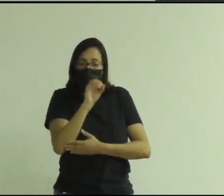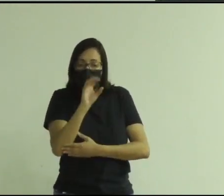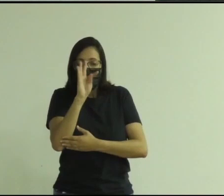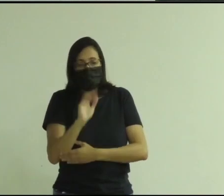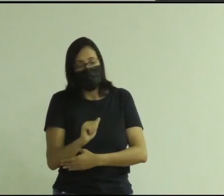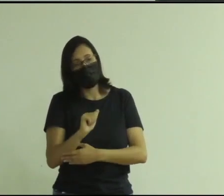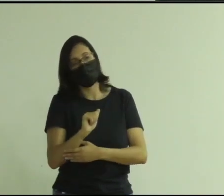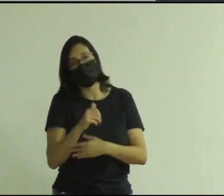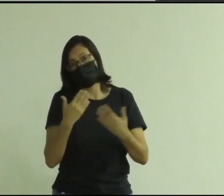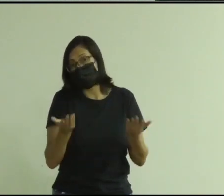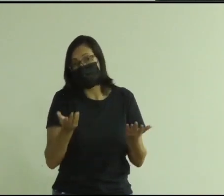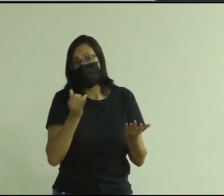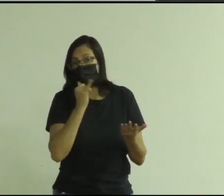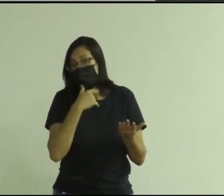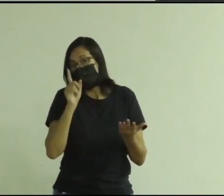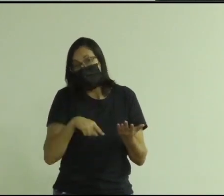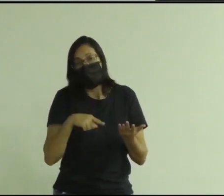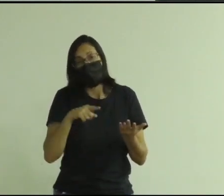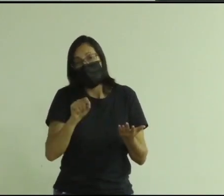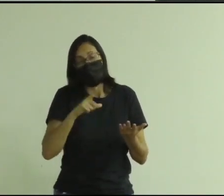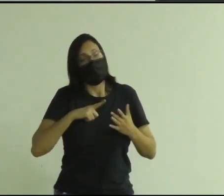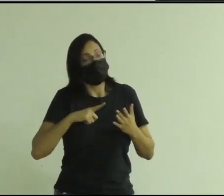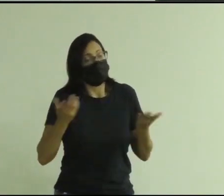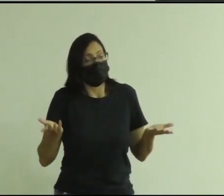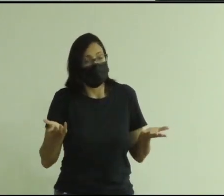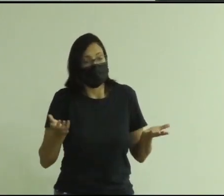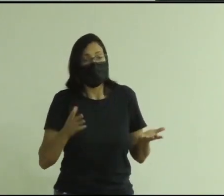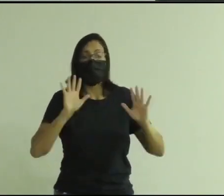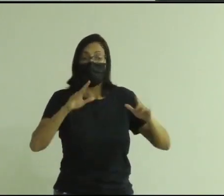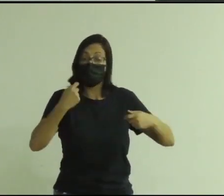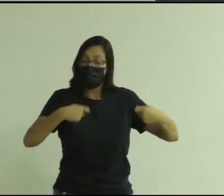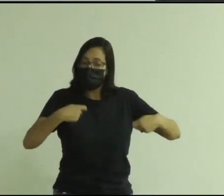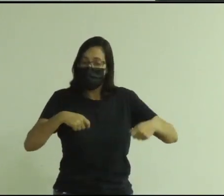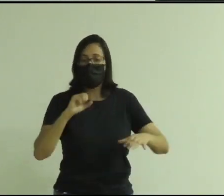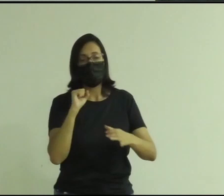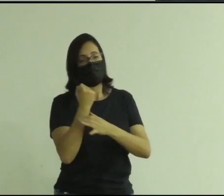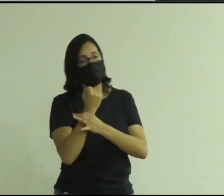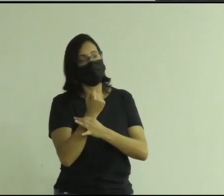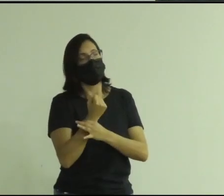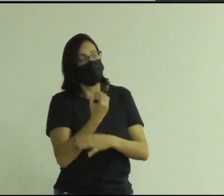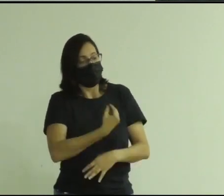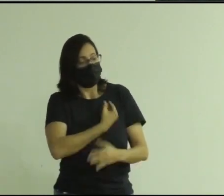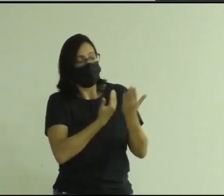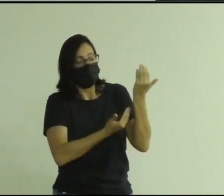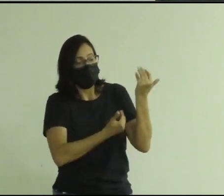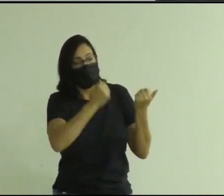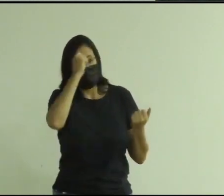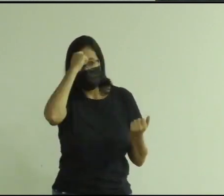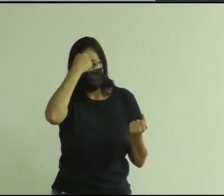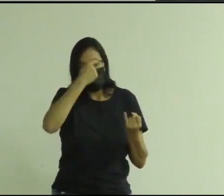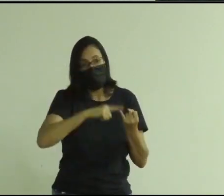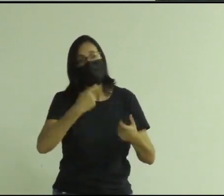de políticas, não só de cotas. A gente precisa de políticas para garantir a vida da nossa juventude negra. A gente precisa de políticas